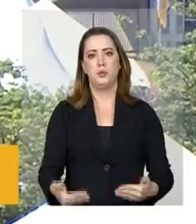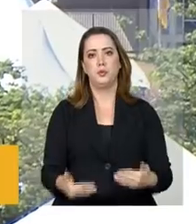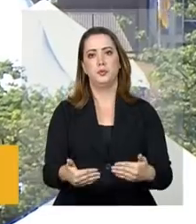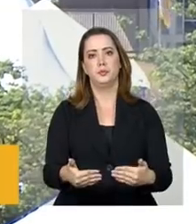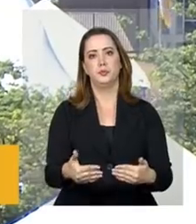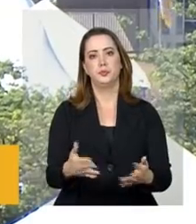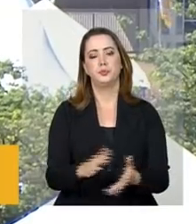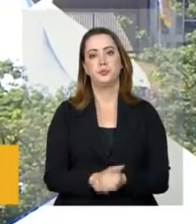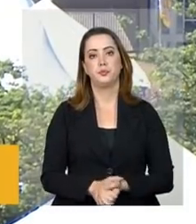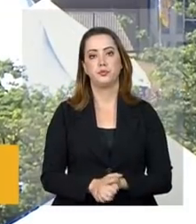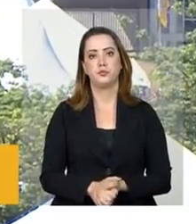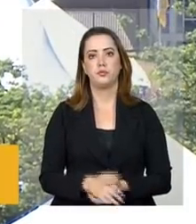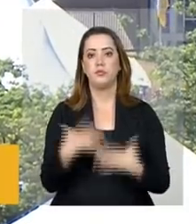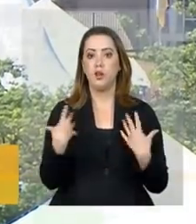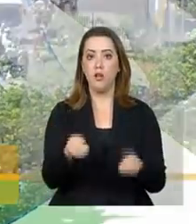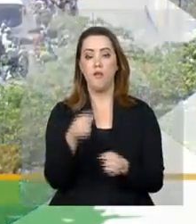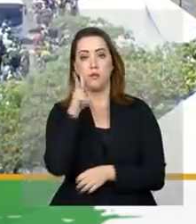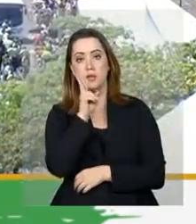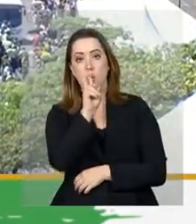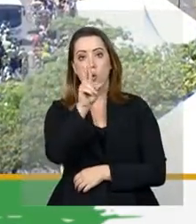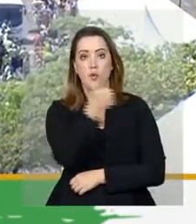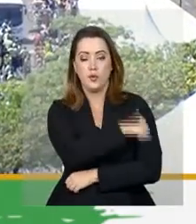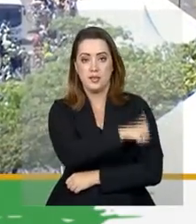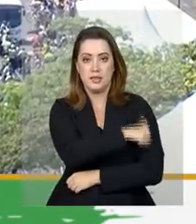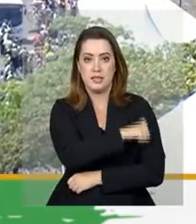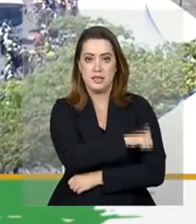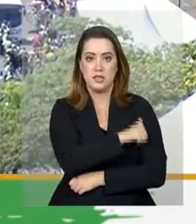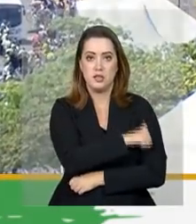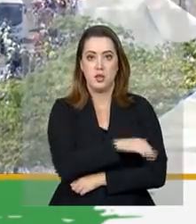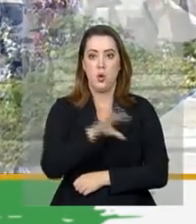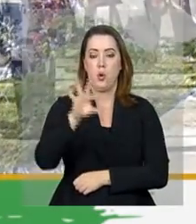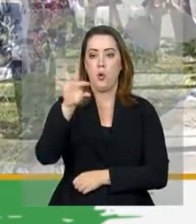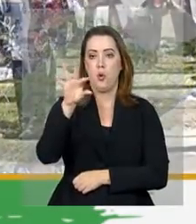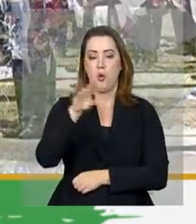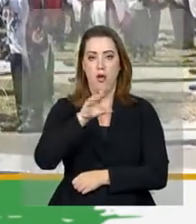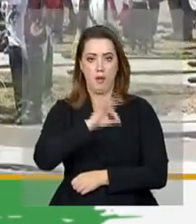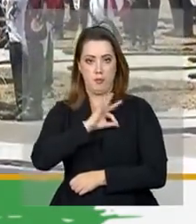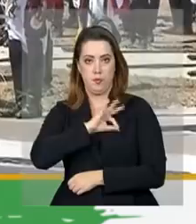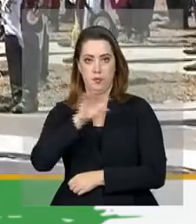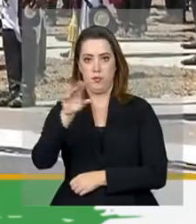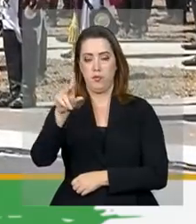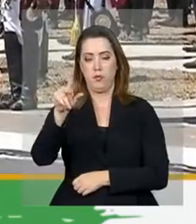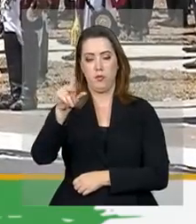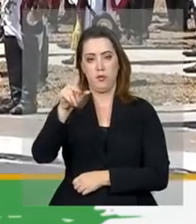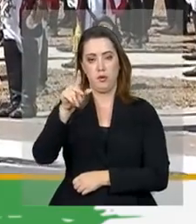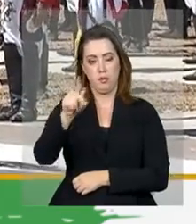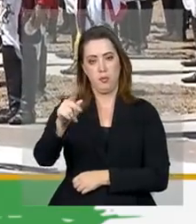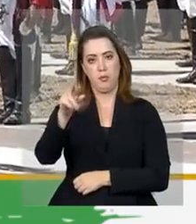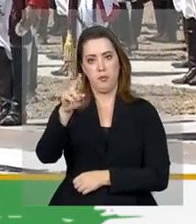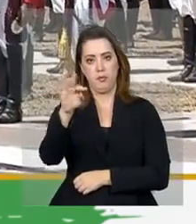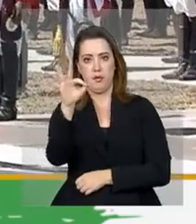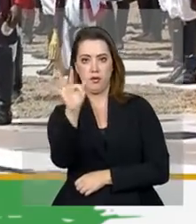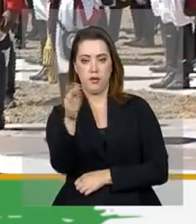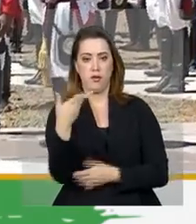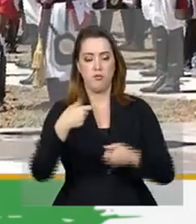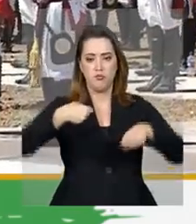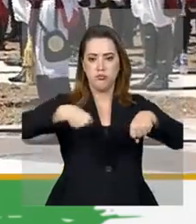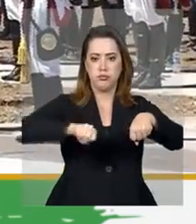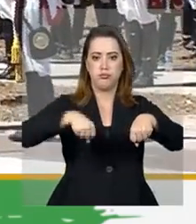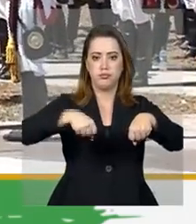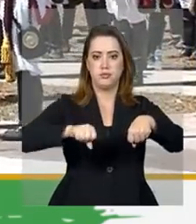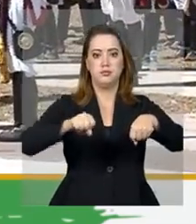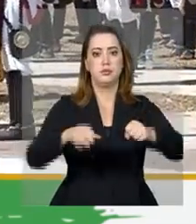Coronel Demucci, vamos para o Rio de Janeiro, que lá agora é a Polícia Rodoviária Federal fazendo sua apresentação motorizada. Enquanto a